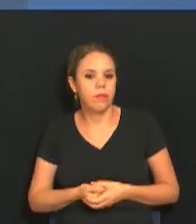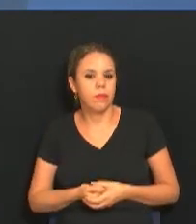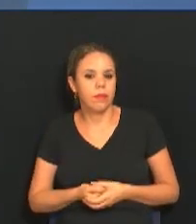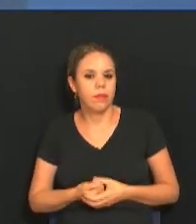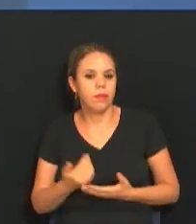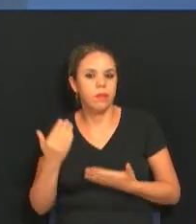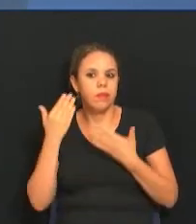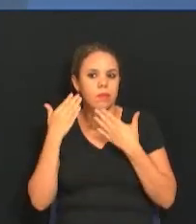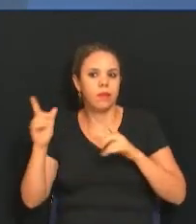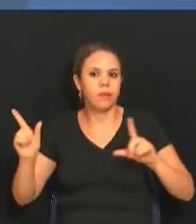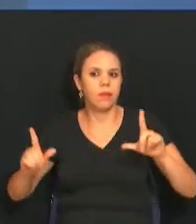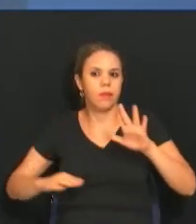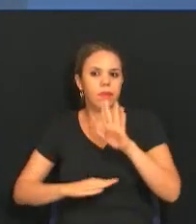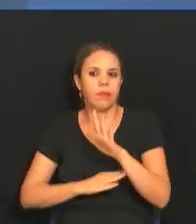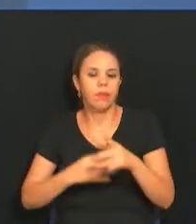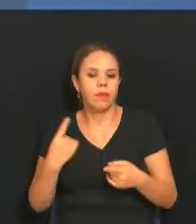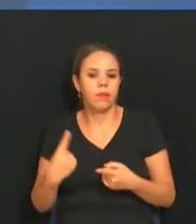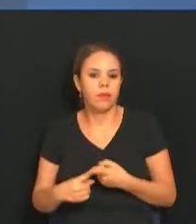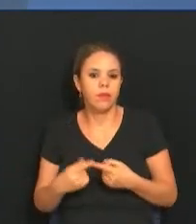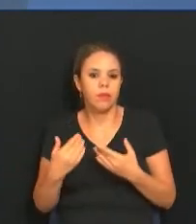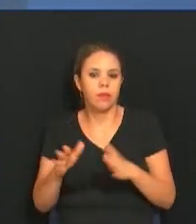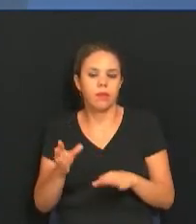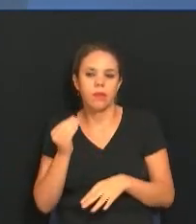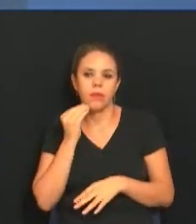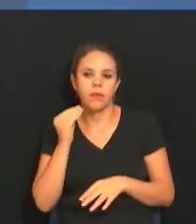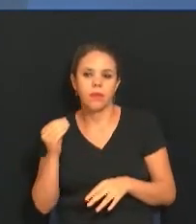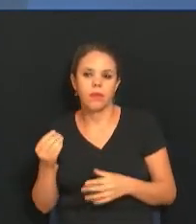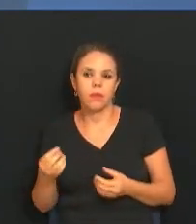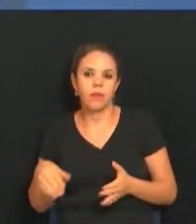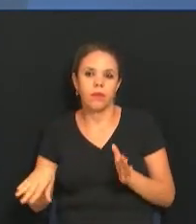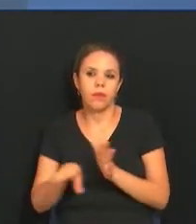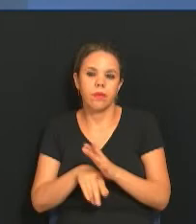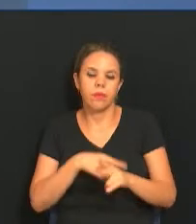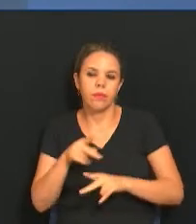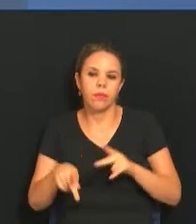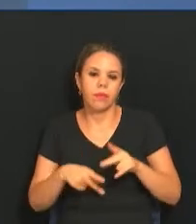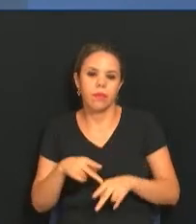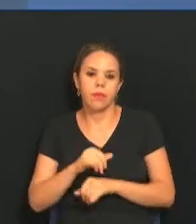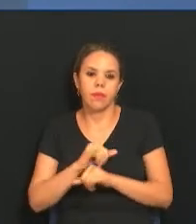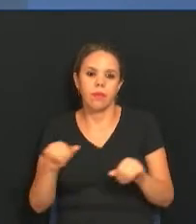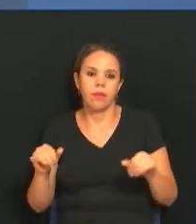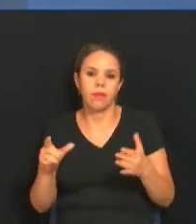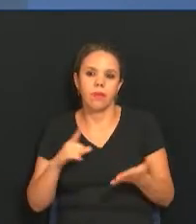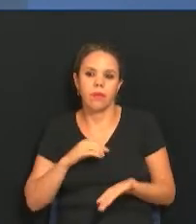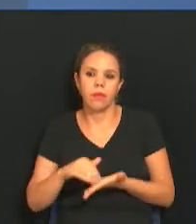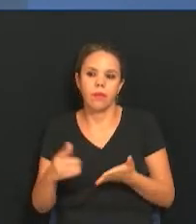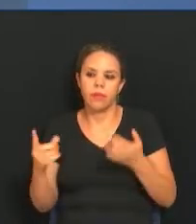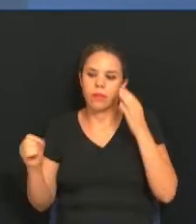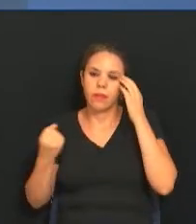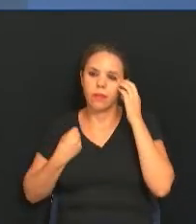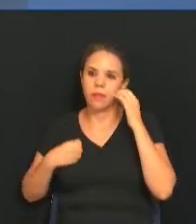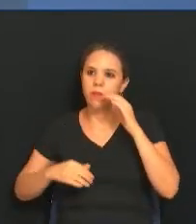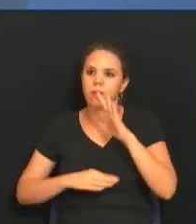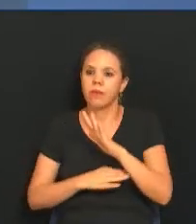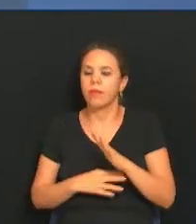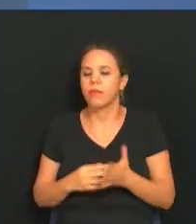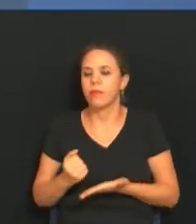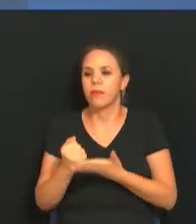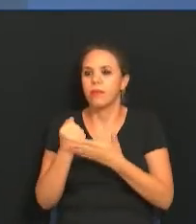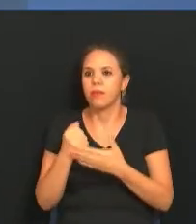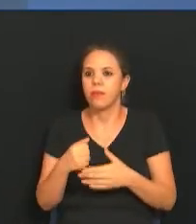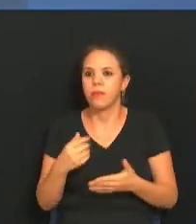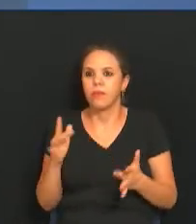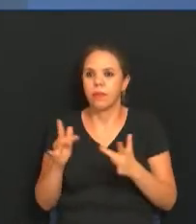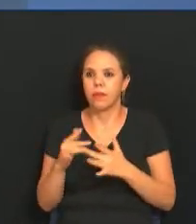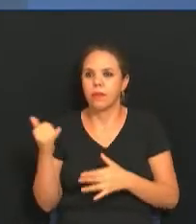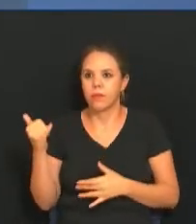agradeço à TV Câmara porque abre um espaço para que a gente possa chegar até o munícipe e dizer para ela, tem um gabinete 10 na Câmara Municipal, você pode entrar em contato conosco